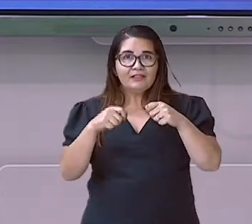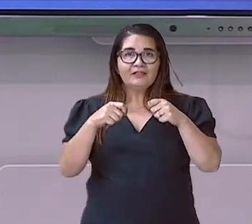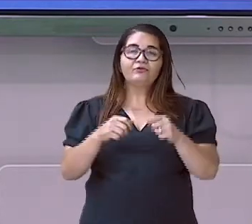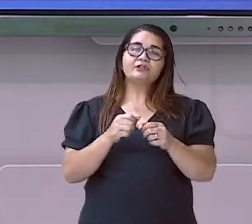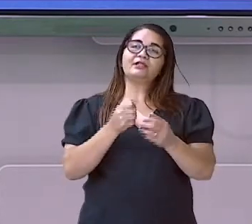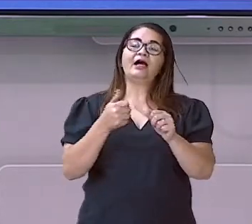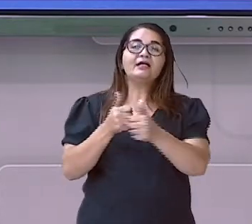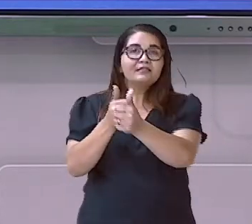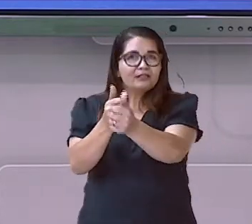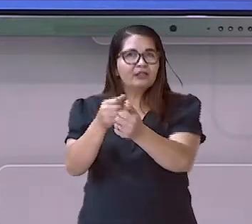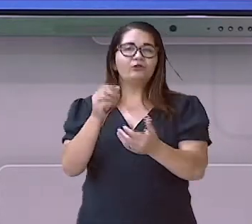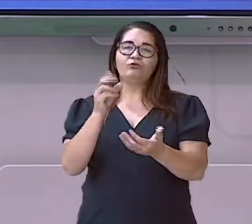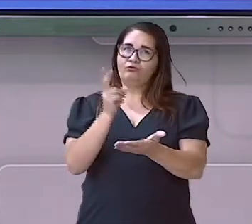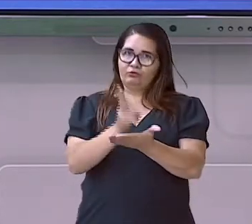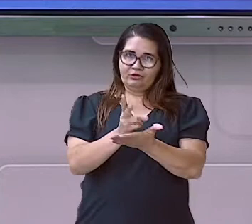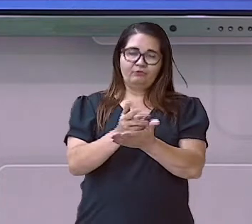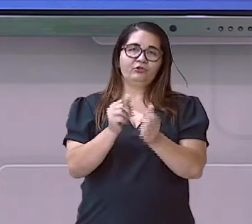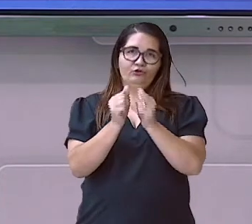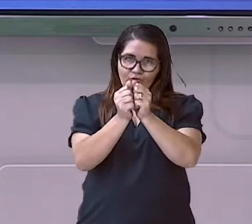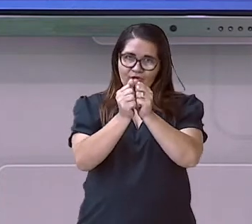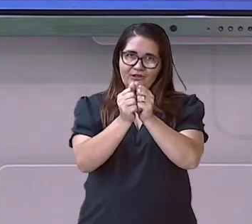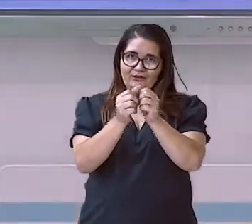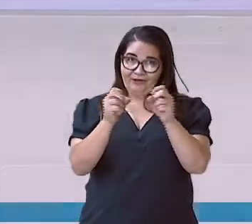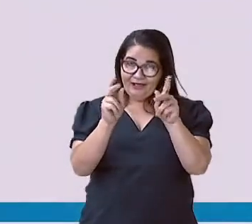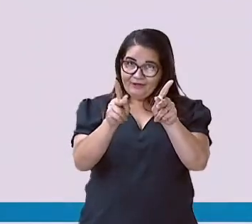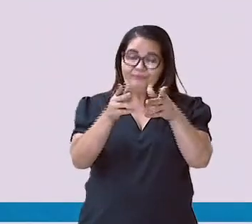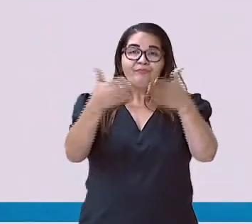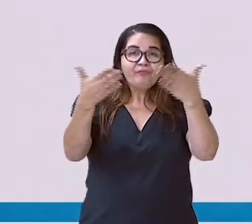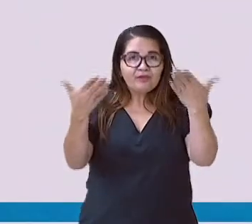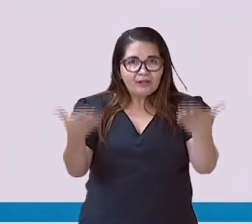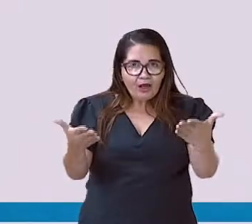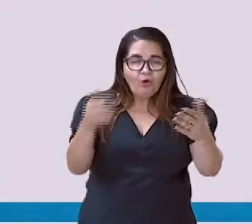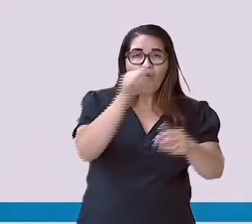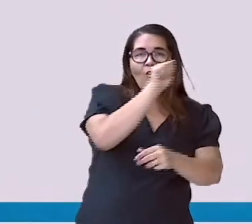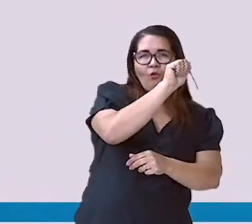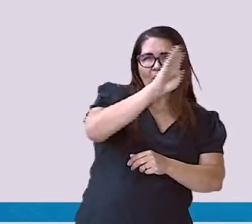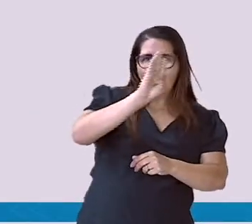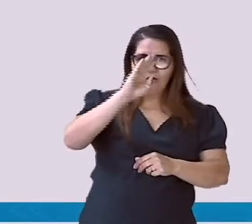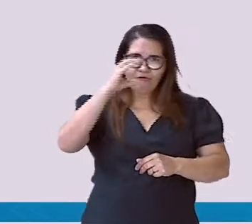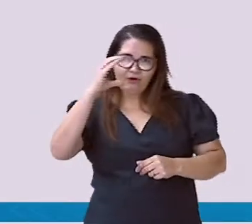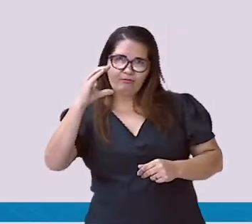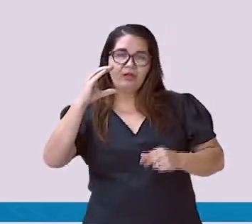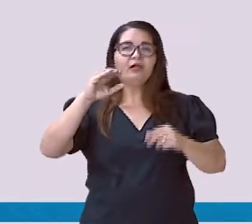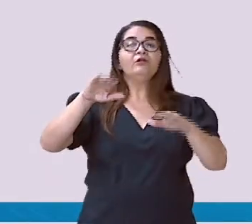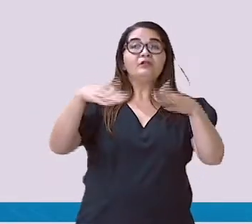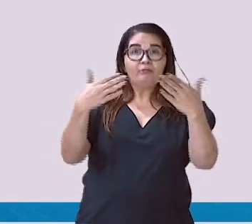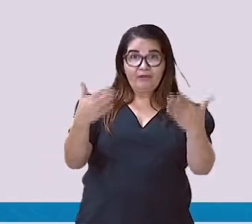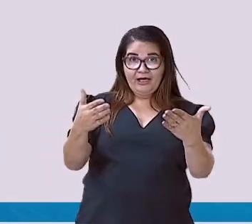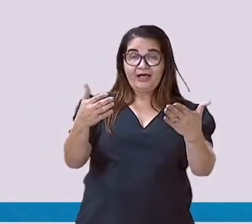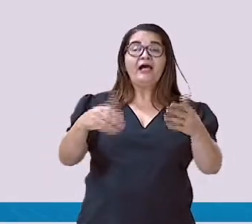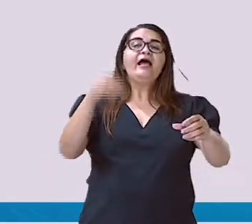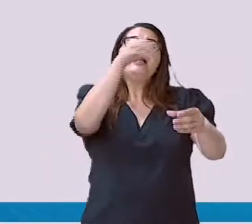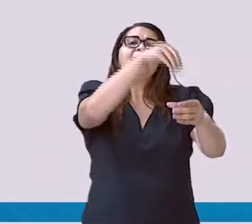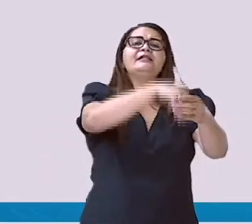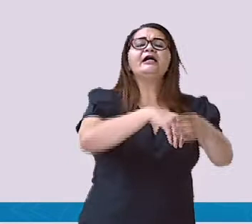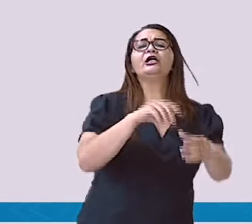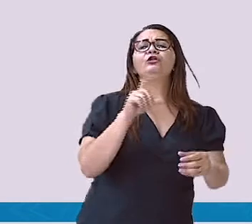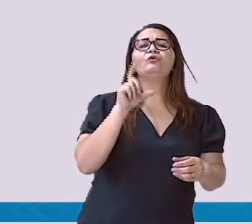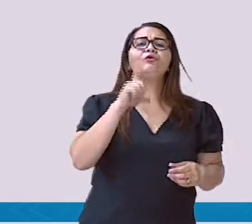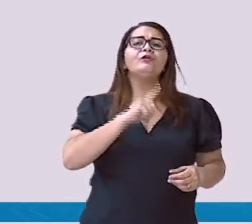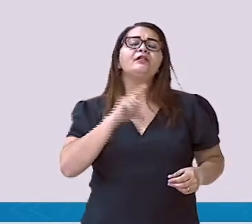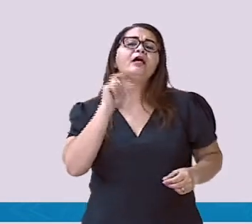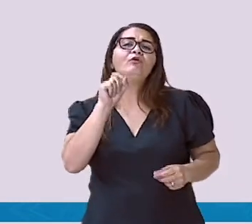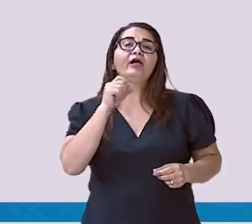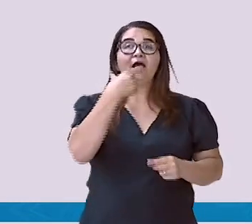ok? O alfabeto é composto por 26 letras. Essas são